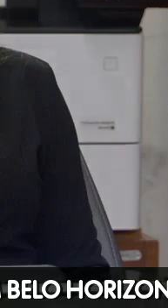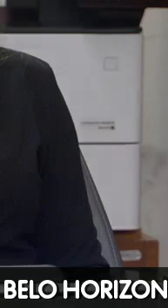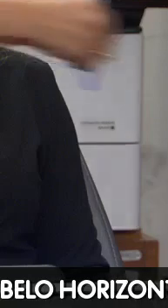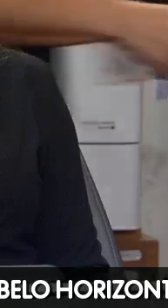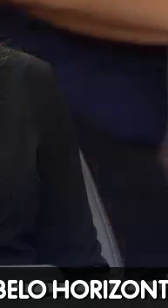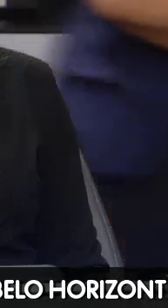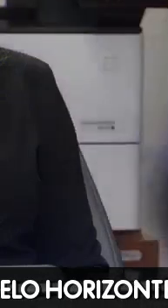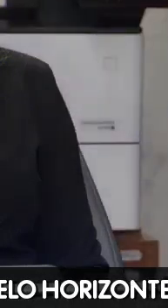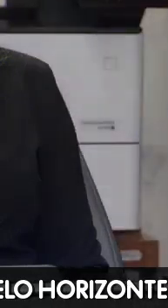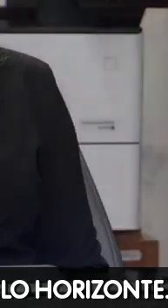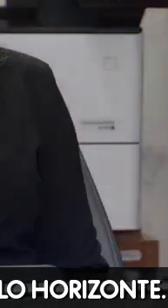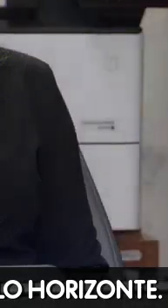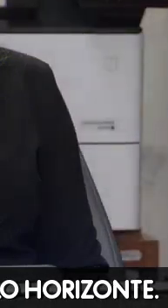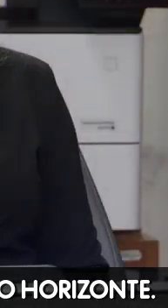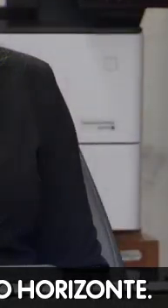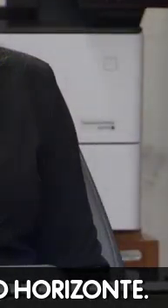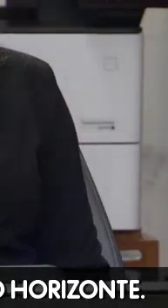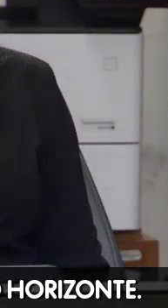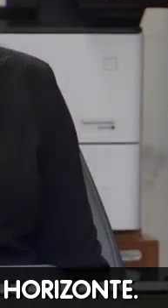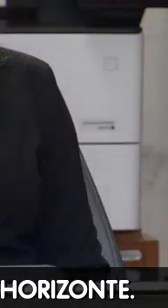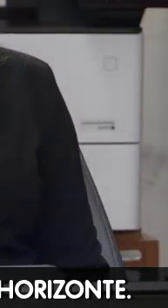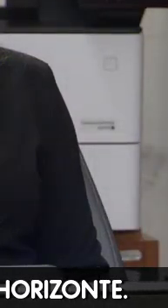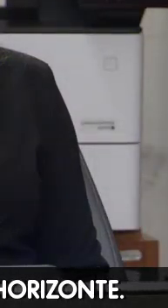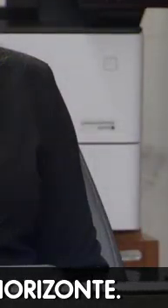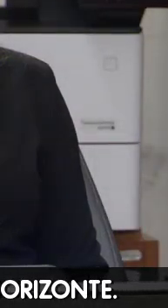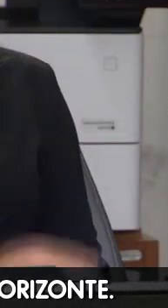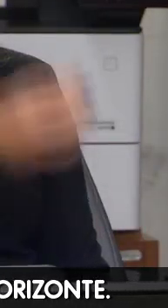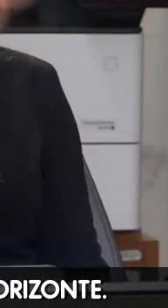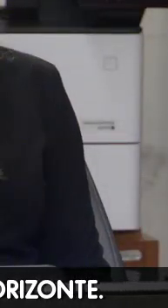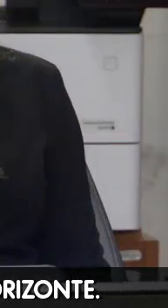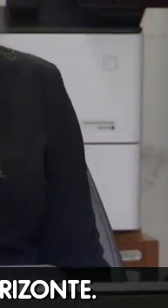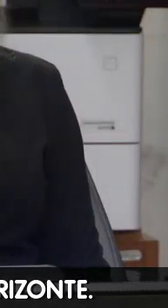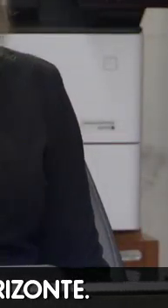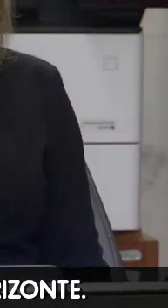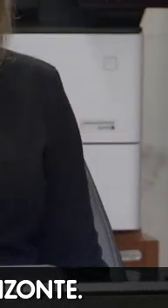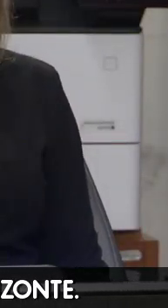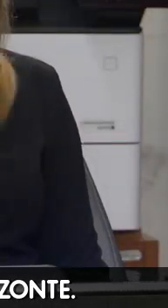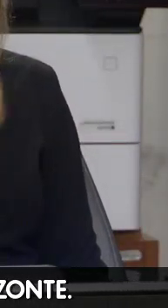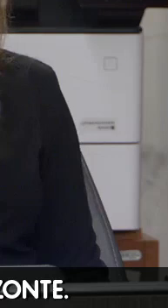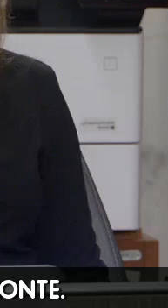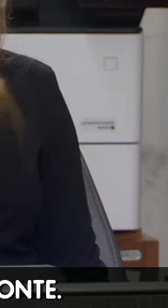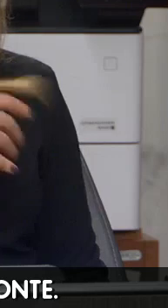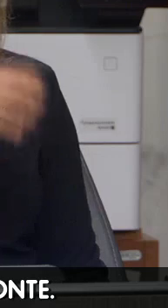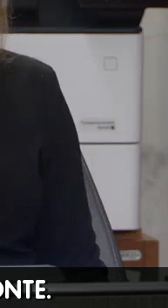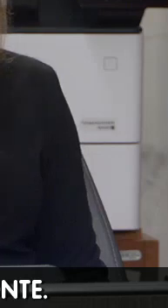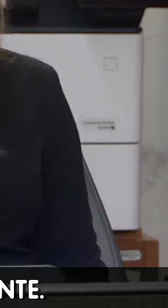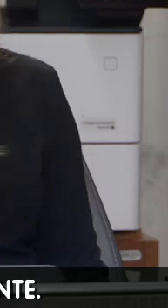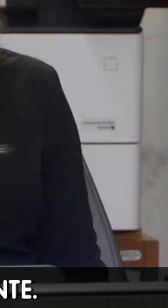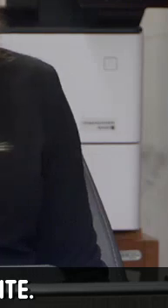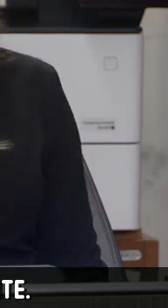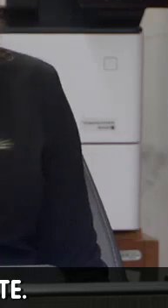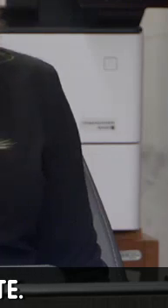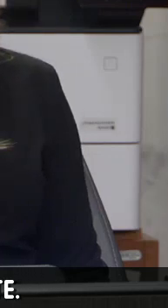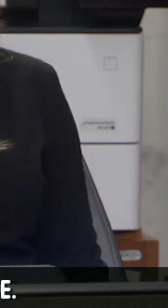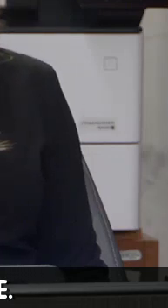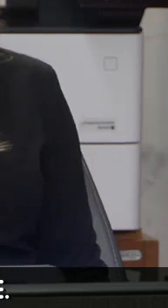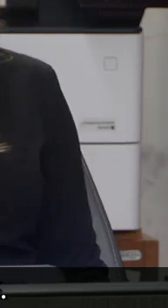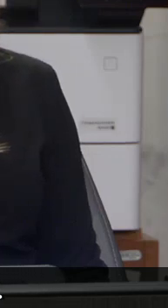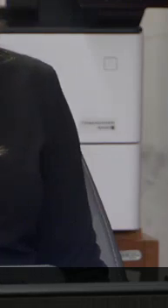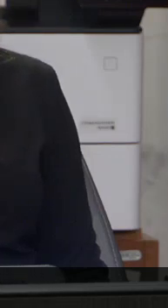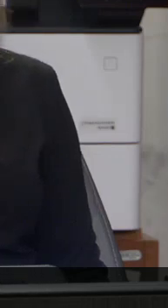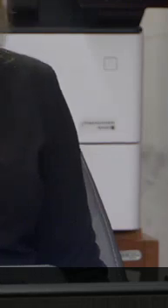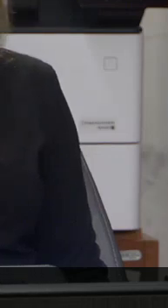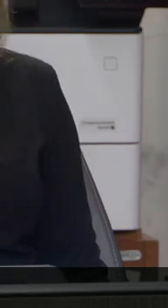eu já fiz Inclusive a consulta a nossa comissão sobre situações do Rio de Janeiro também né